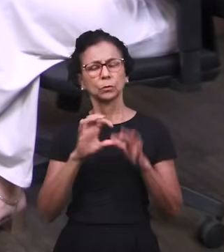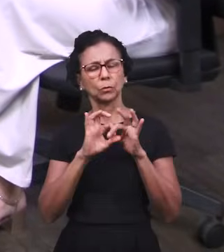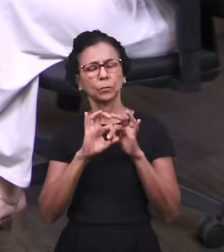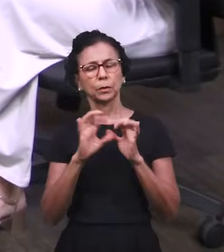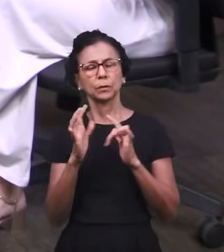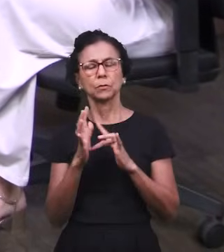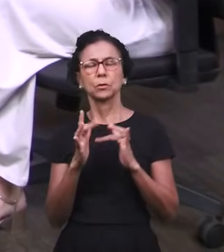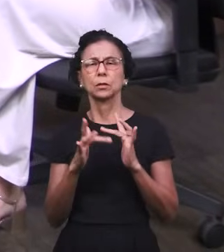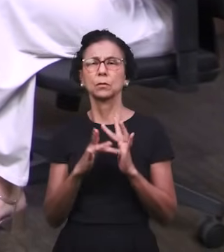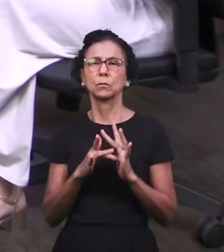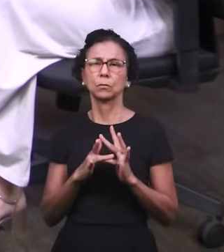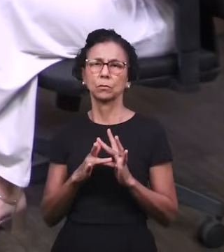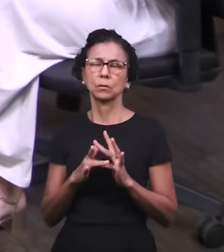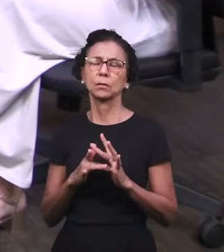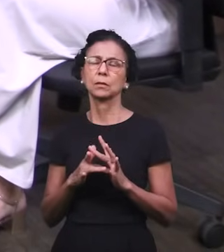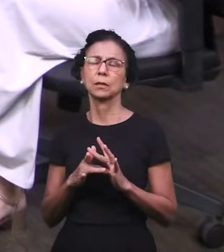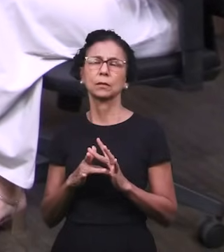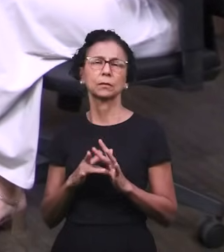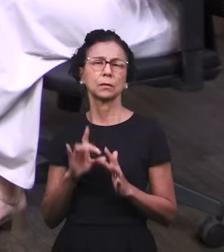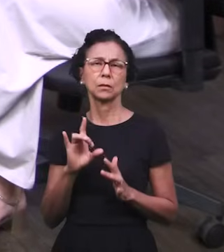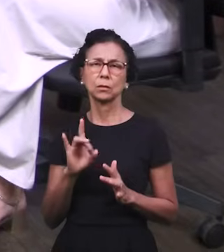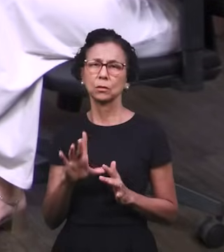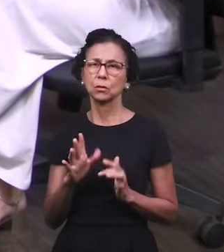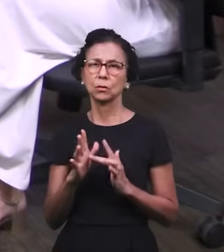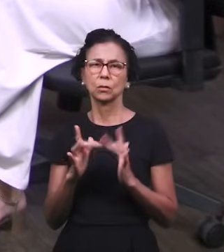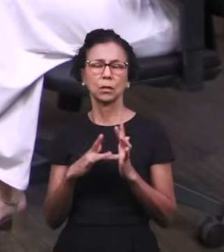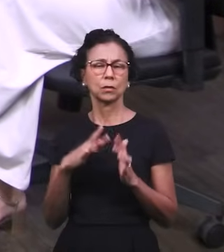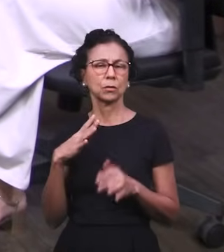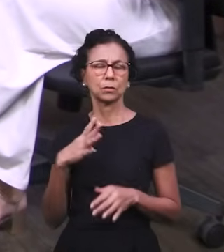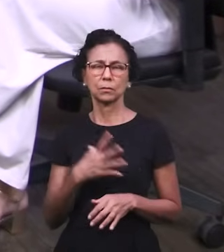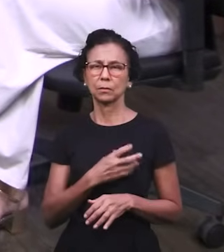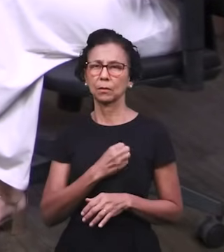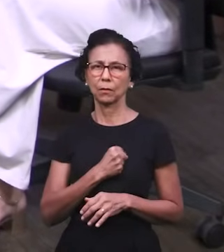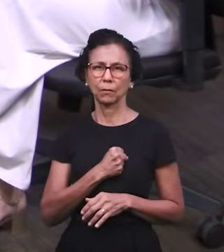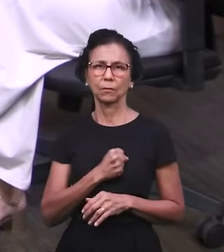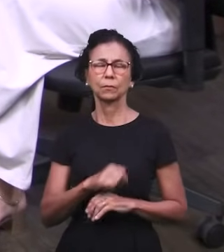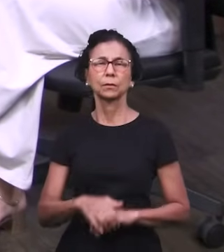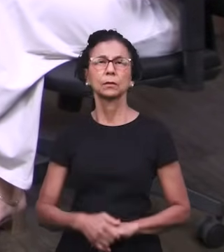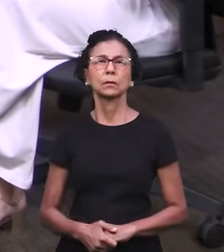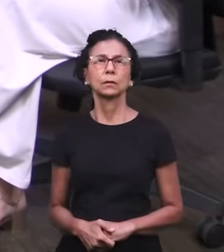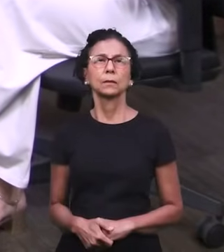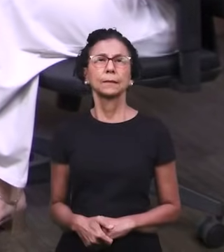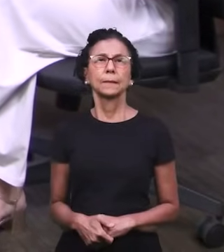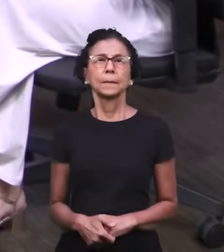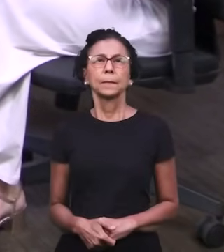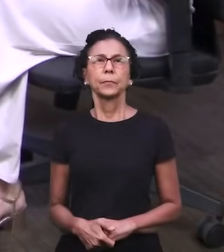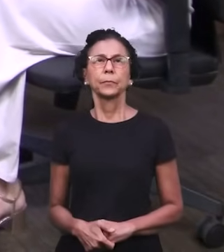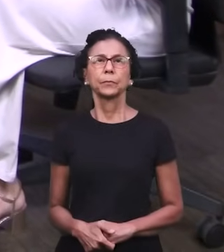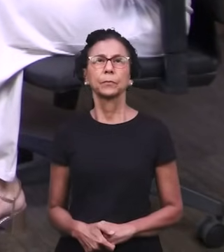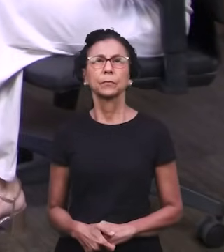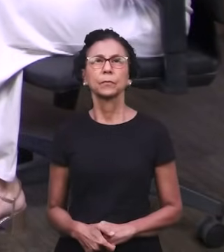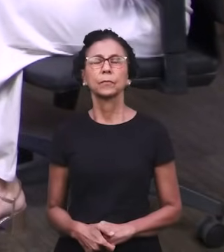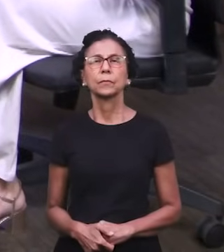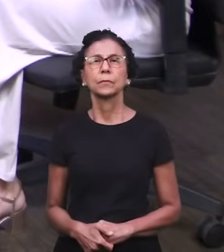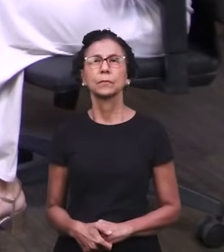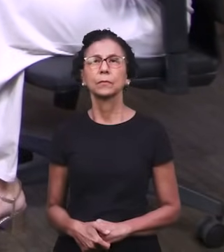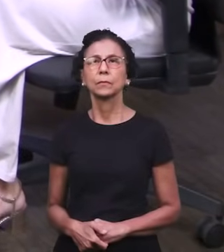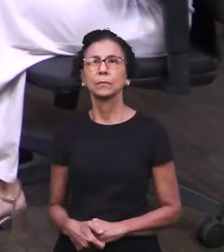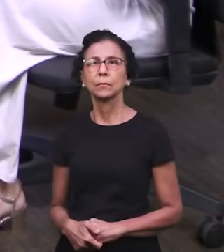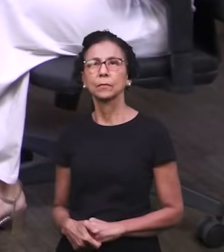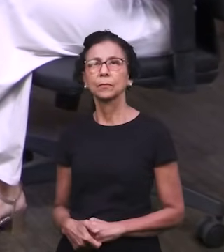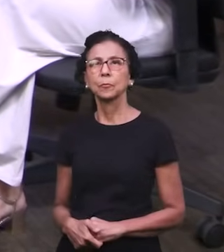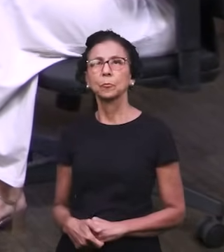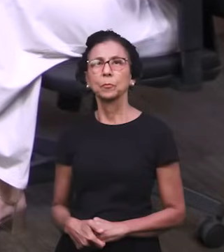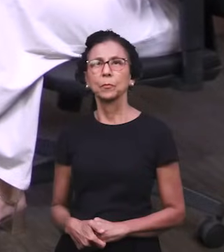hein? Vamos continuar, Raíssa? Você está satisfeita, Malu? Muito satisfeita, muito obrigada. Vai lá, Raíssa. Agora